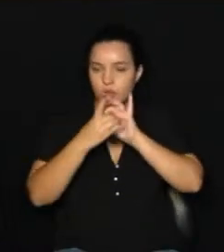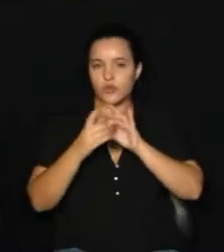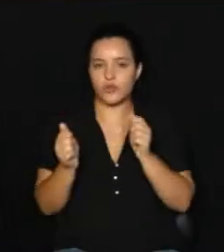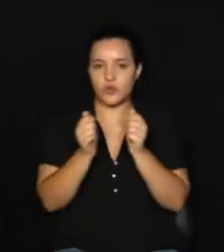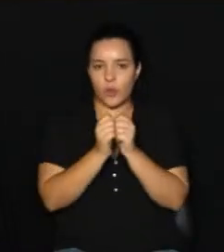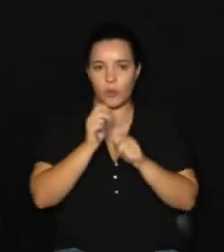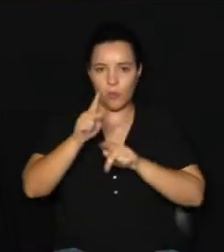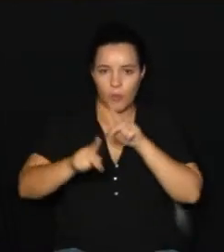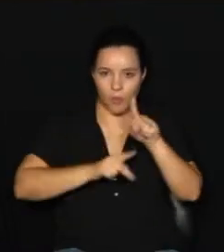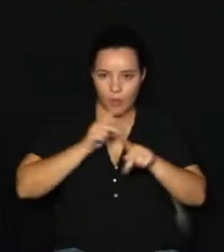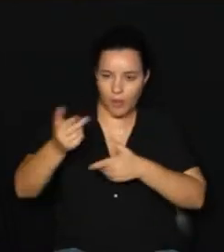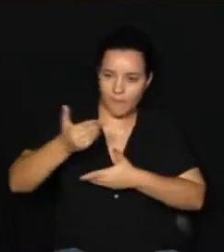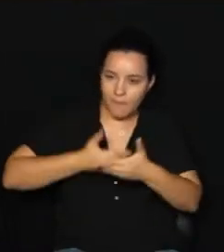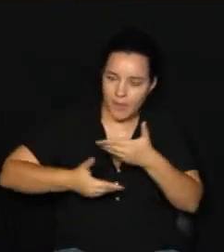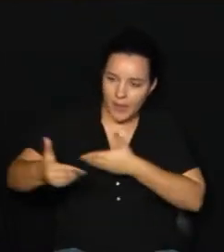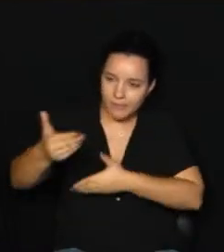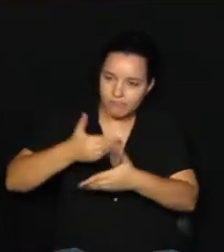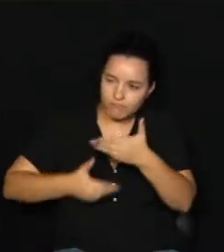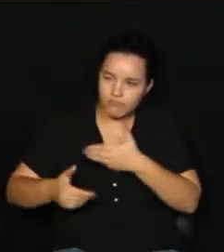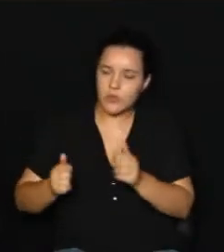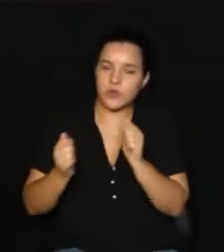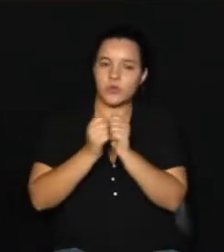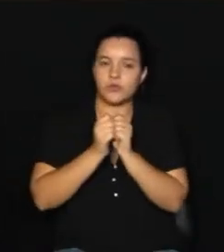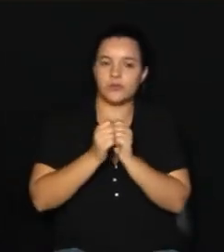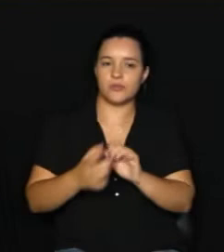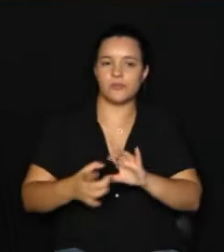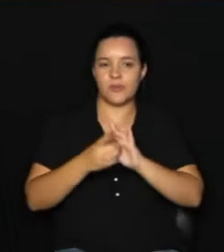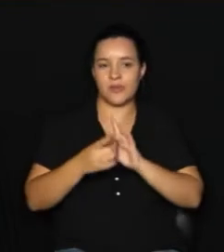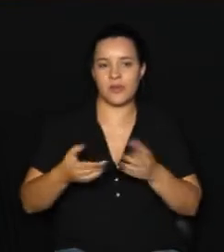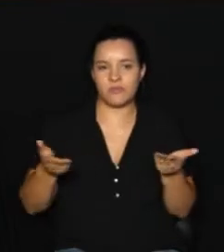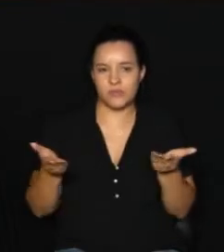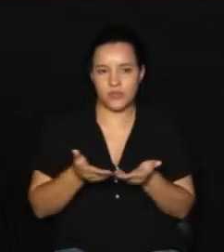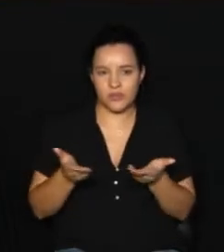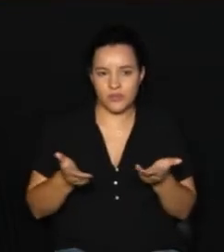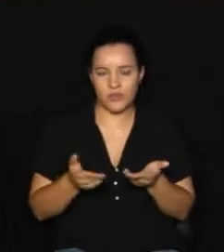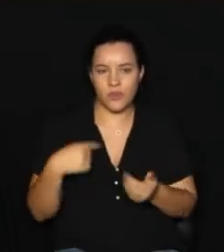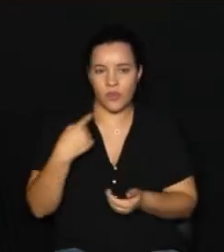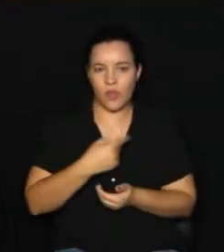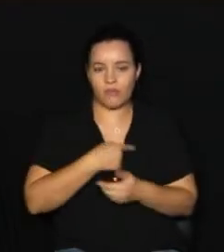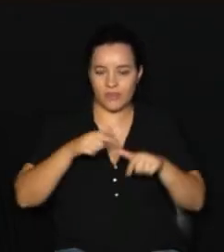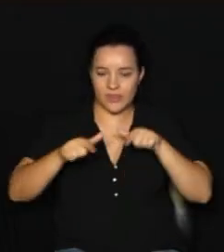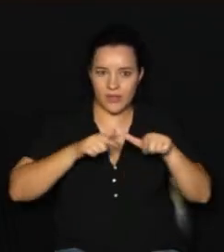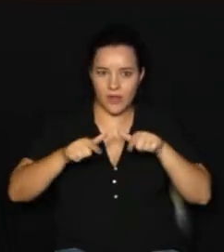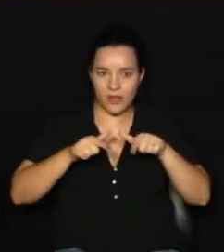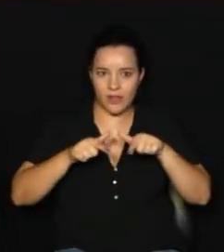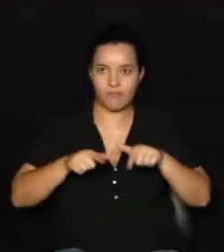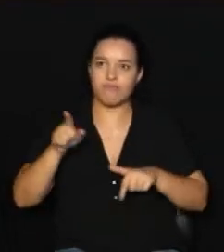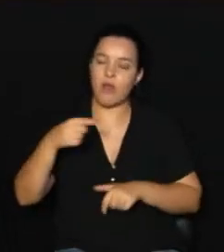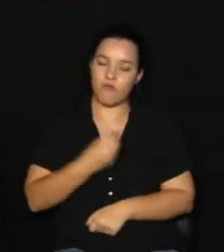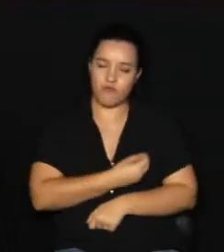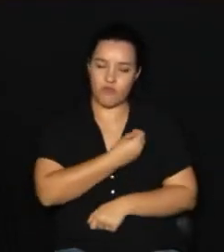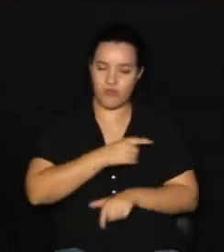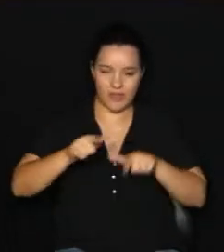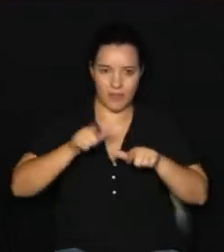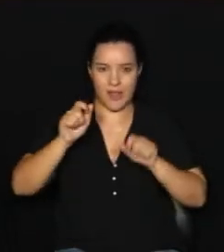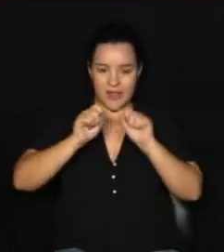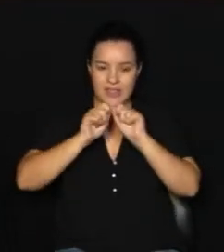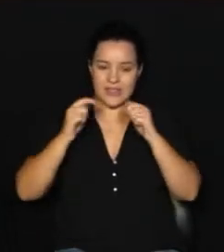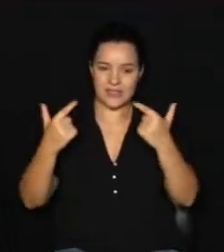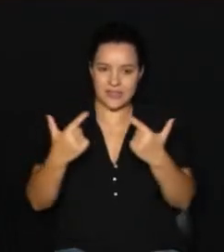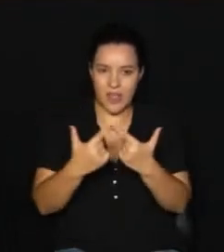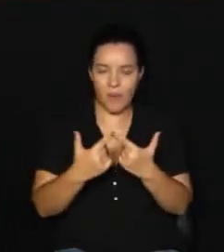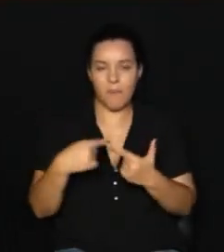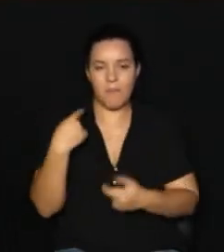população, ouvindo a população. E agora a nossa missão continua na Assembleia Legislativa, cumprindo o